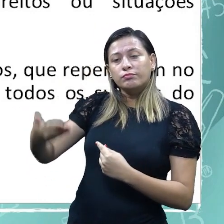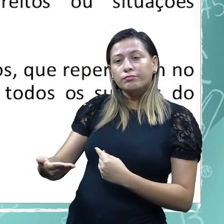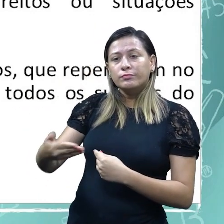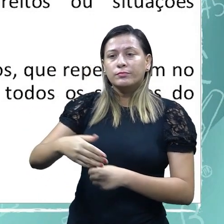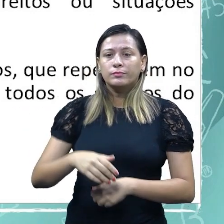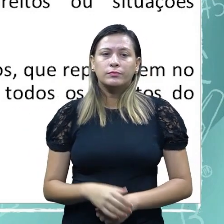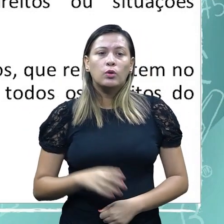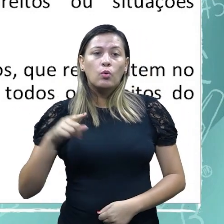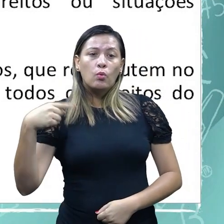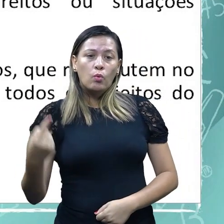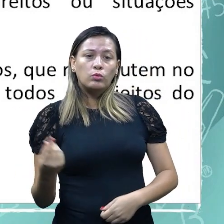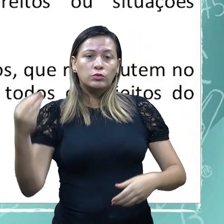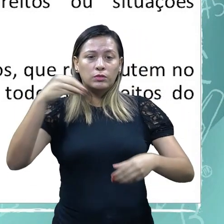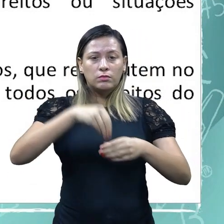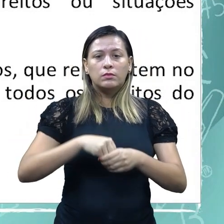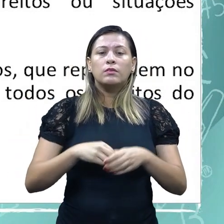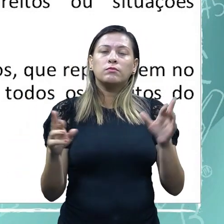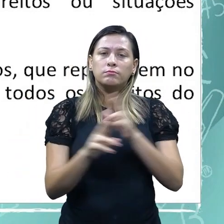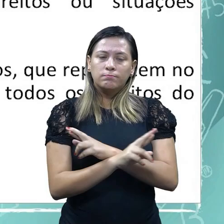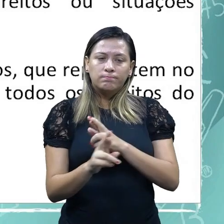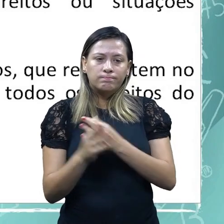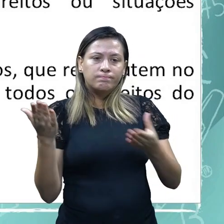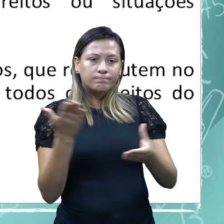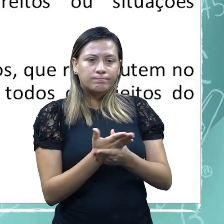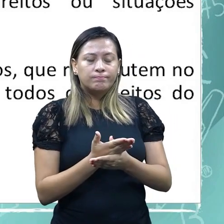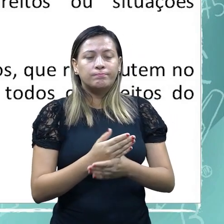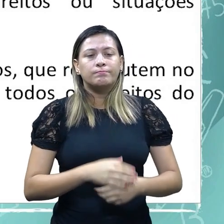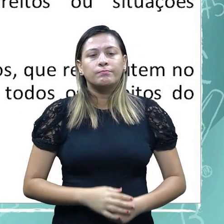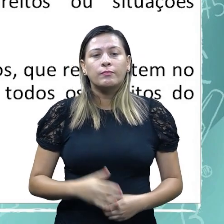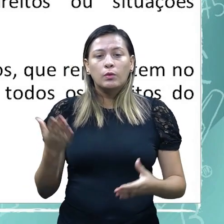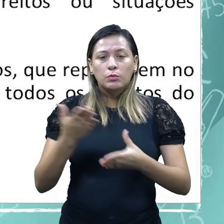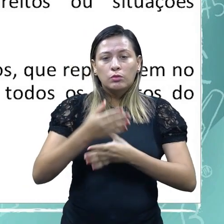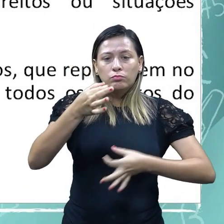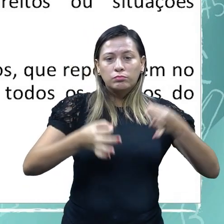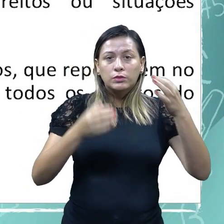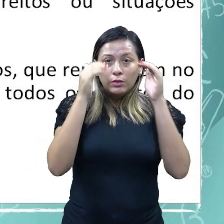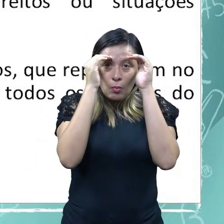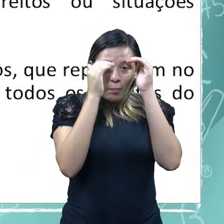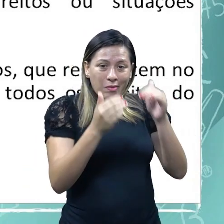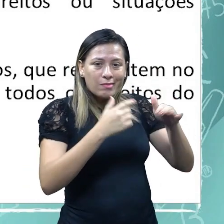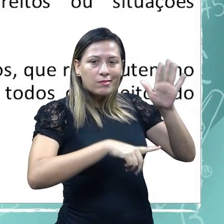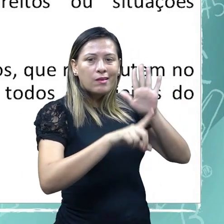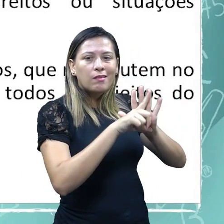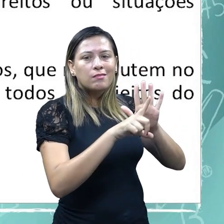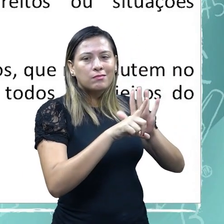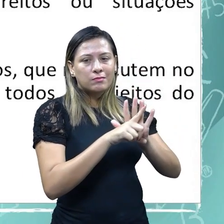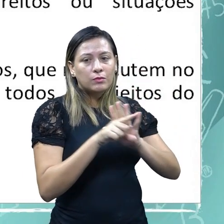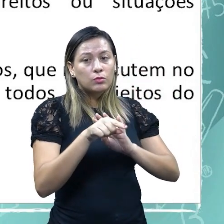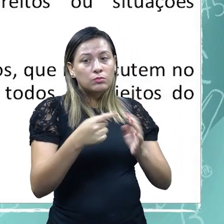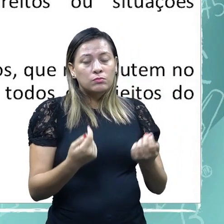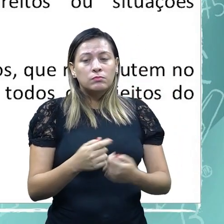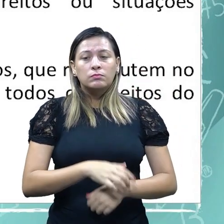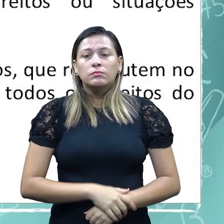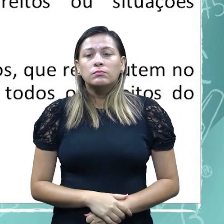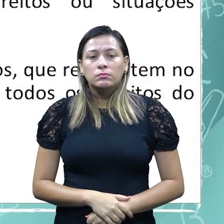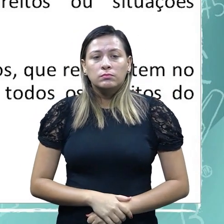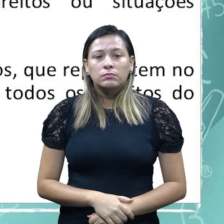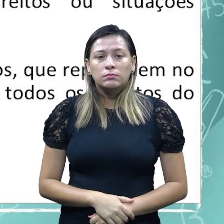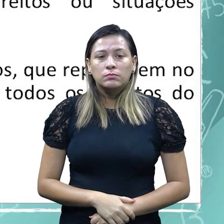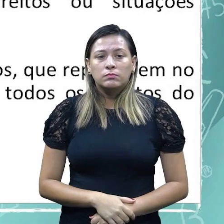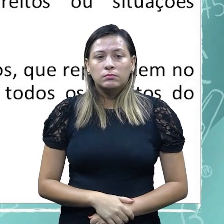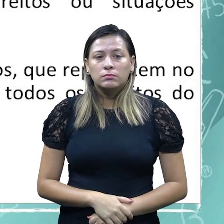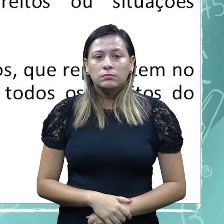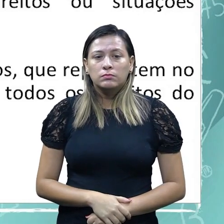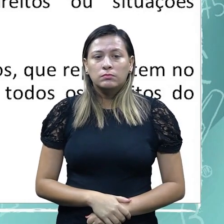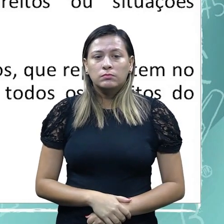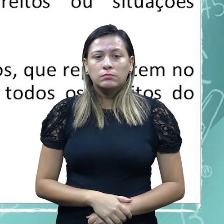veja, processo judicial precisa obedecer a quem? A lei. Salvo quando ela própria admitir, tá, que o